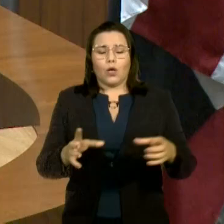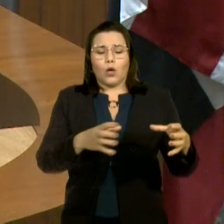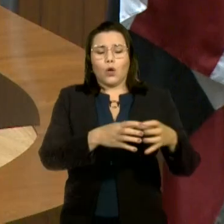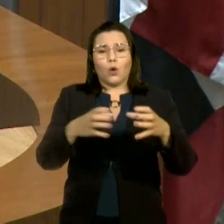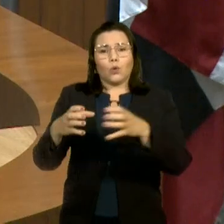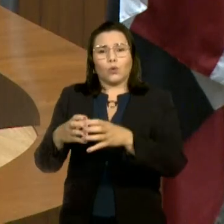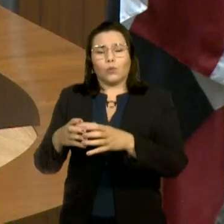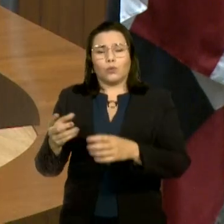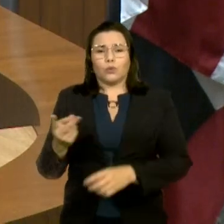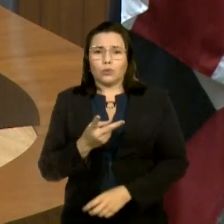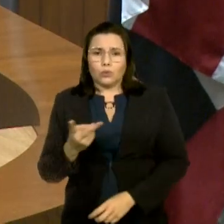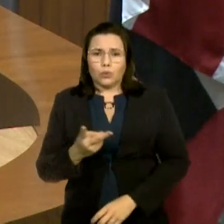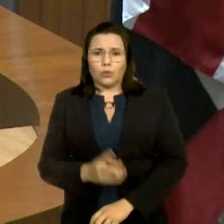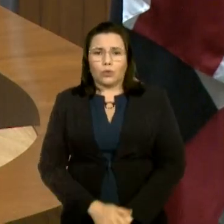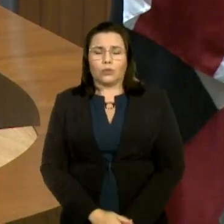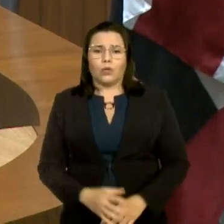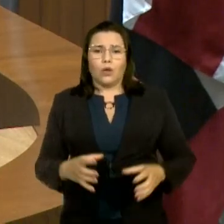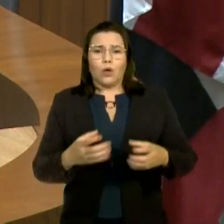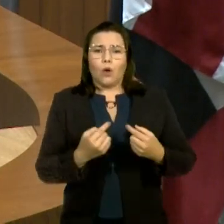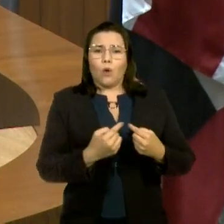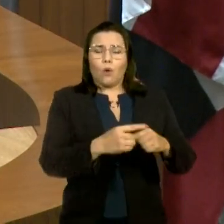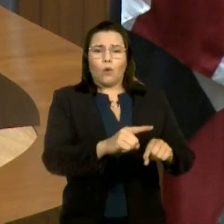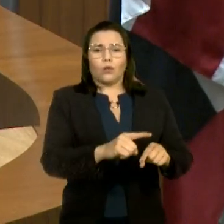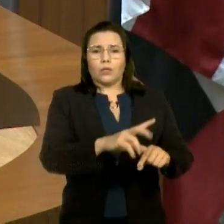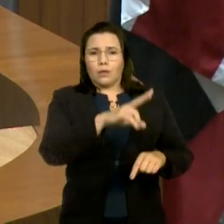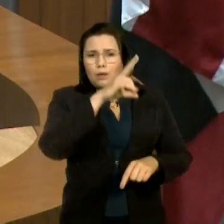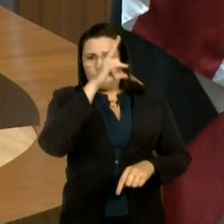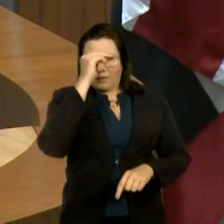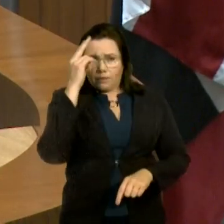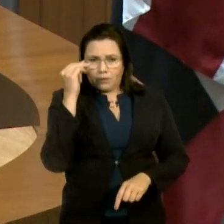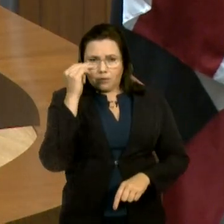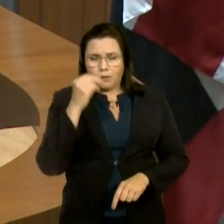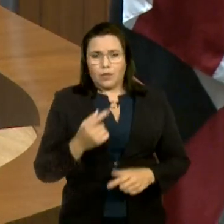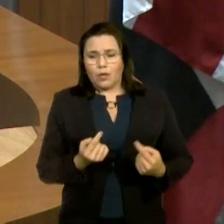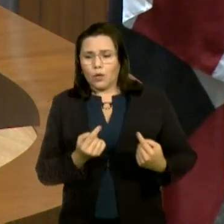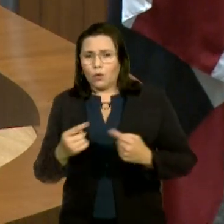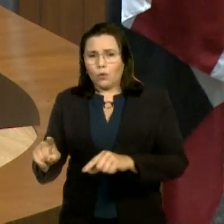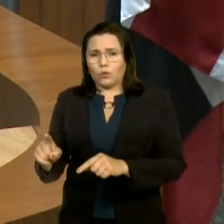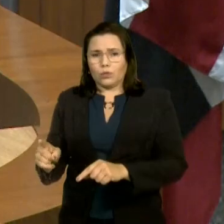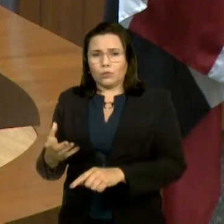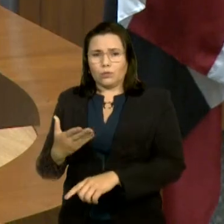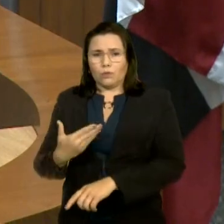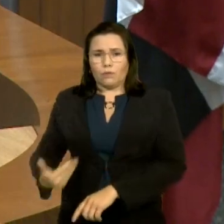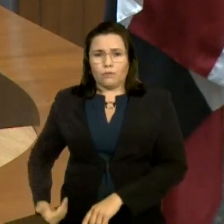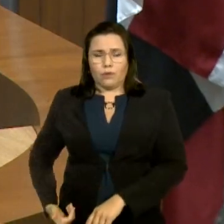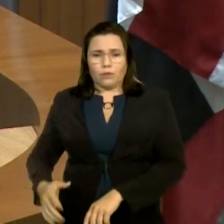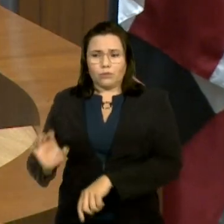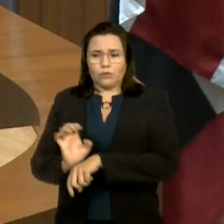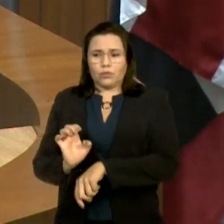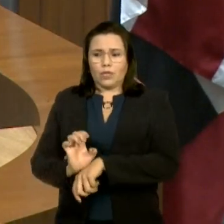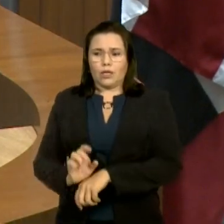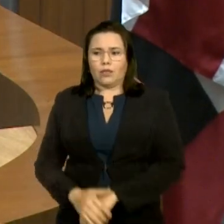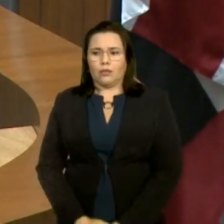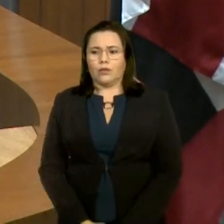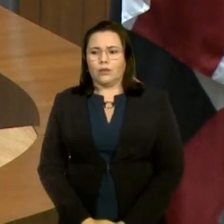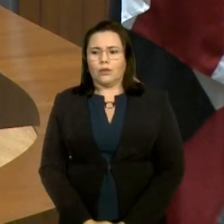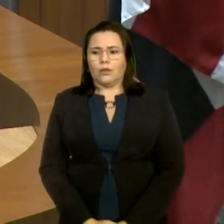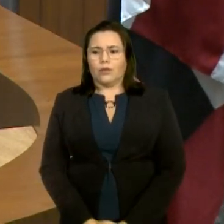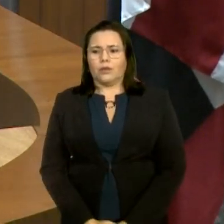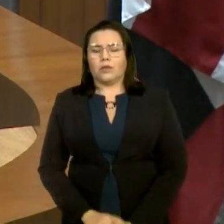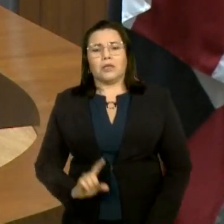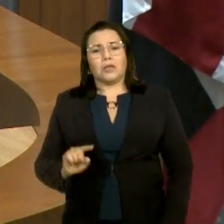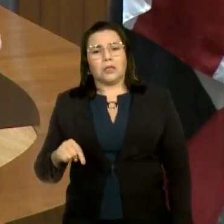a máquina do Governo do Estado que faltando depois de do anos ausentes do município o governador